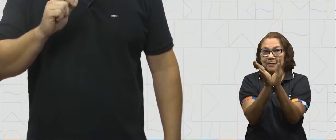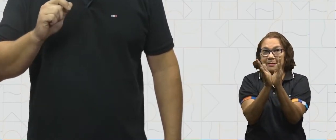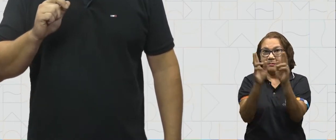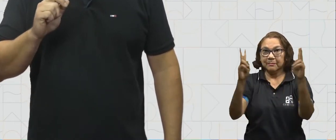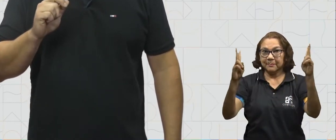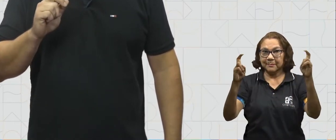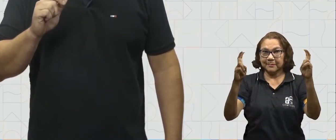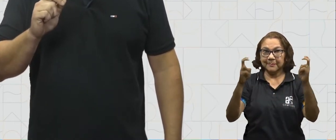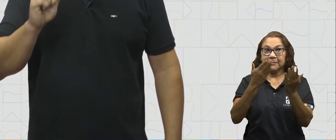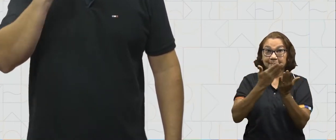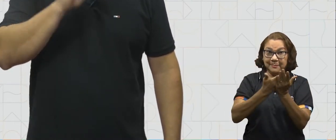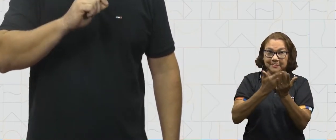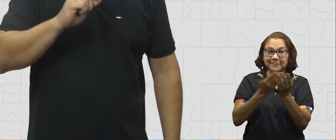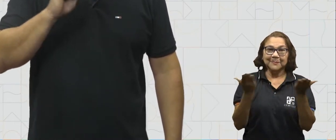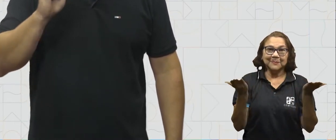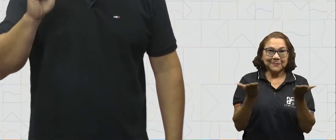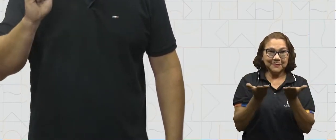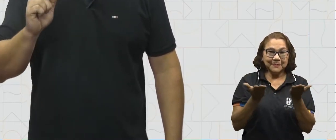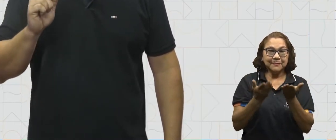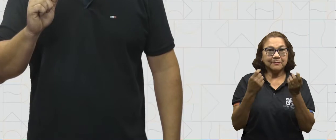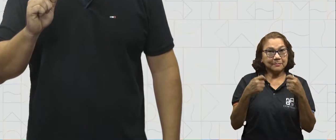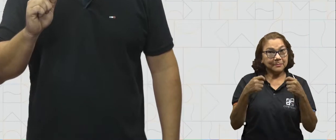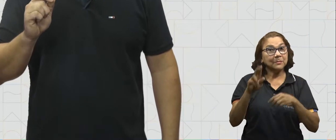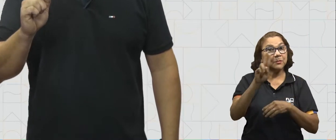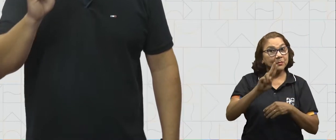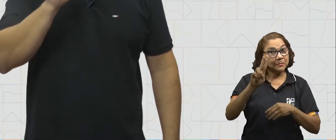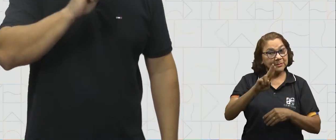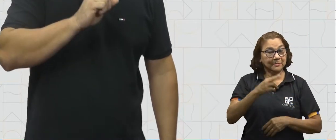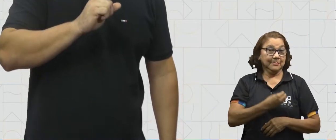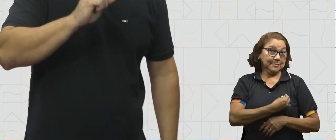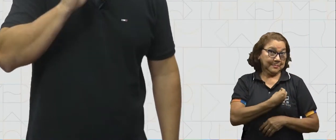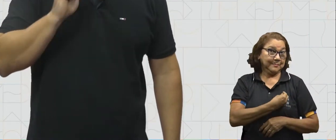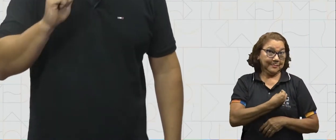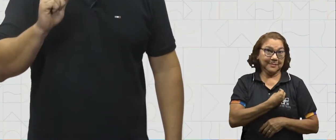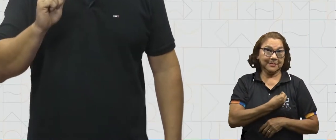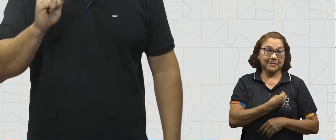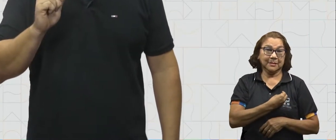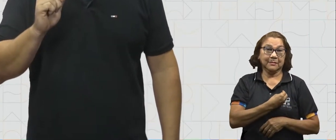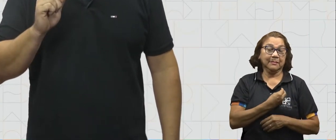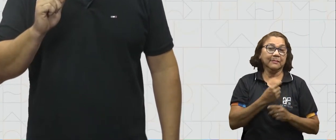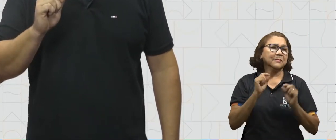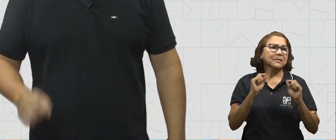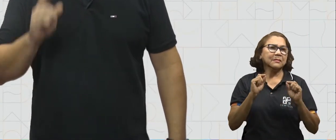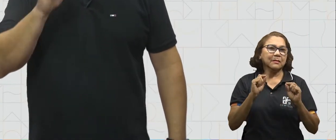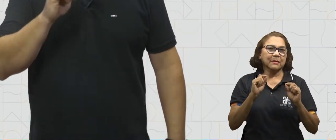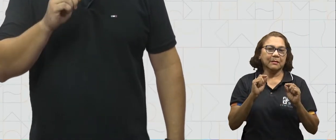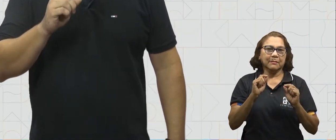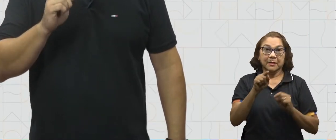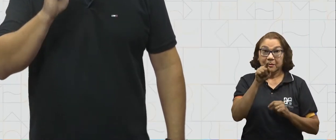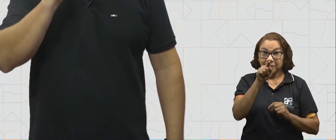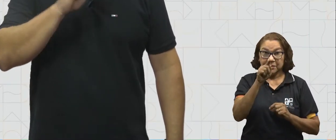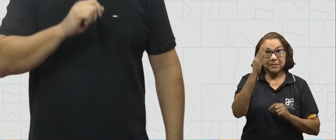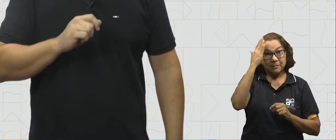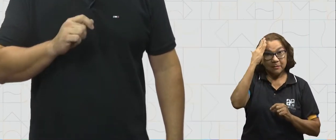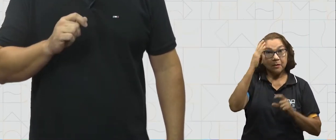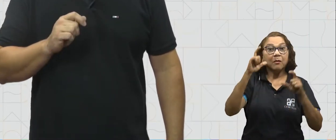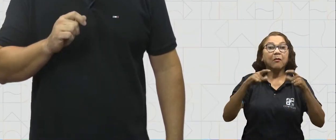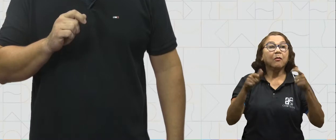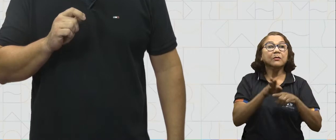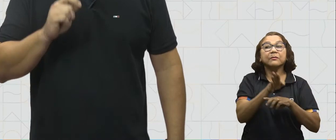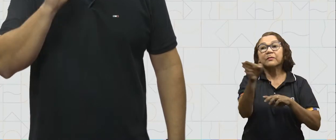da nossa aula de hoje, precisamos sempre usá-los em nossa vida, como forma de direcionamento. E aí, tá ficando claro